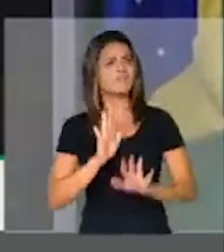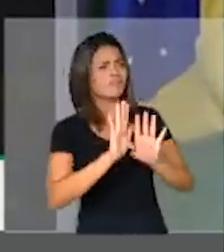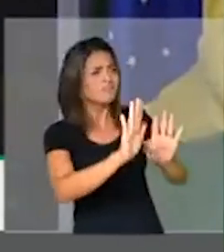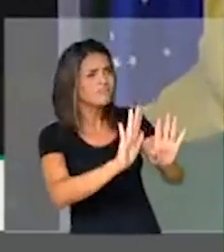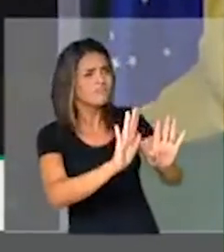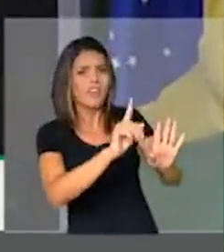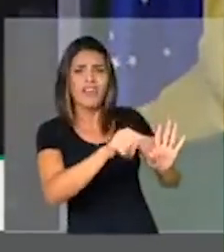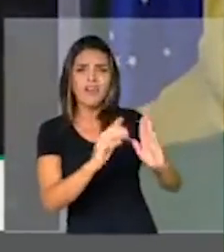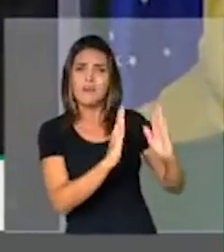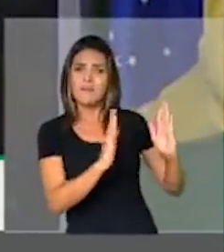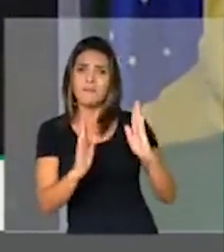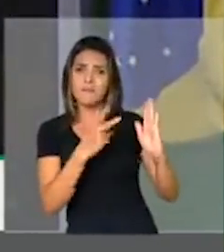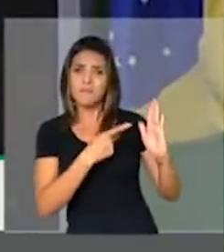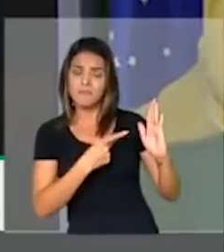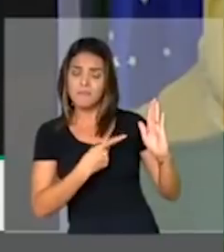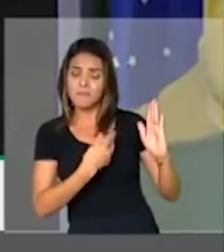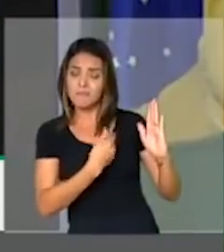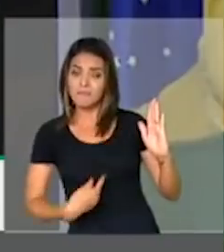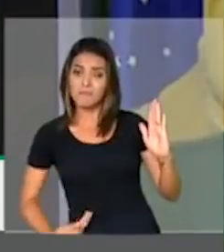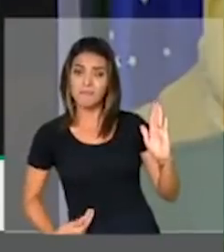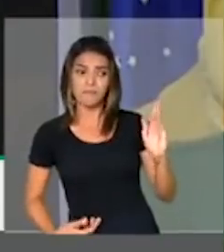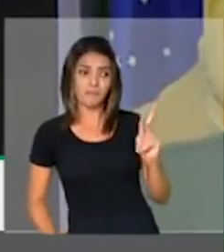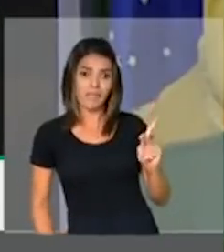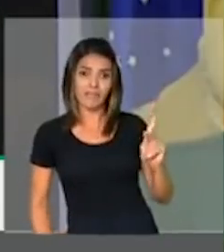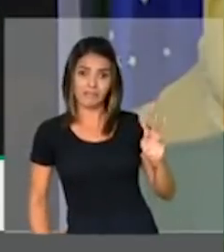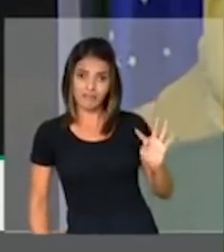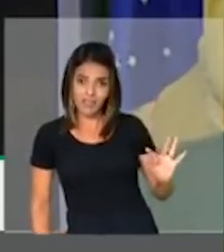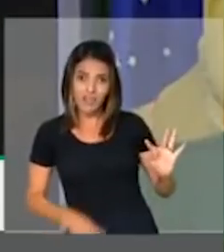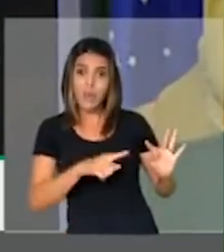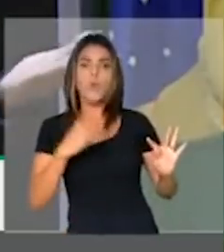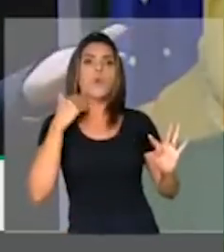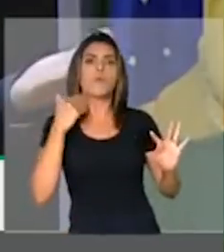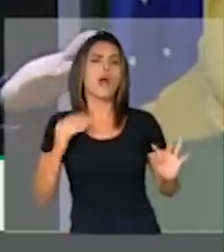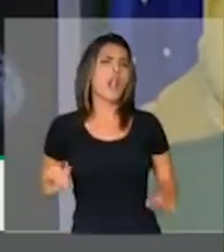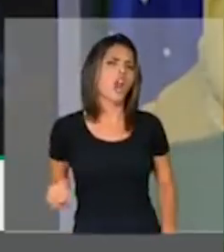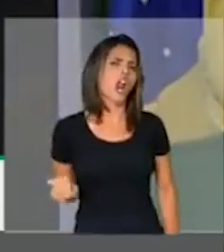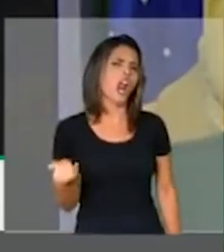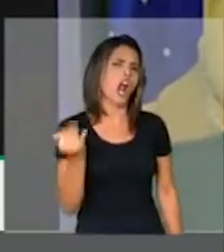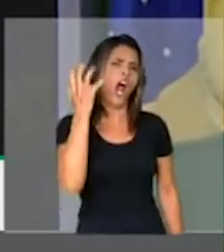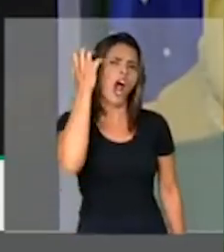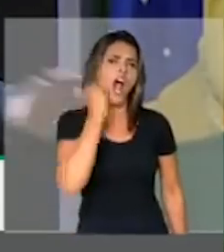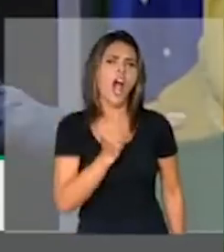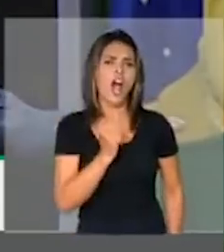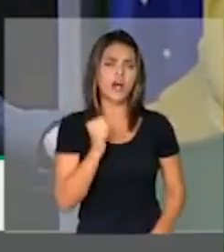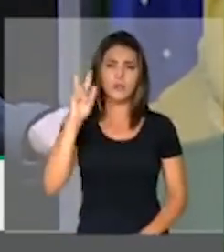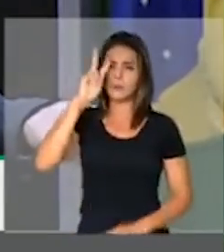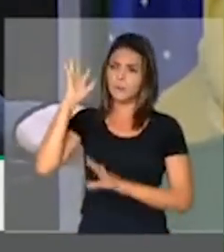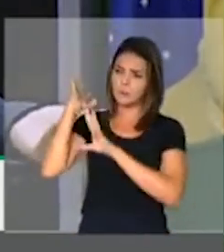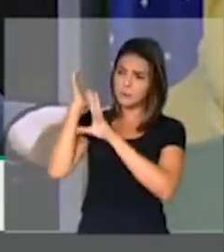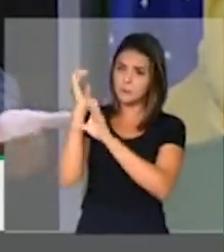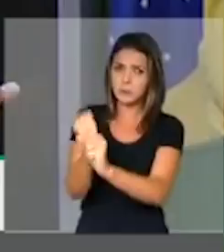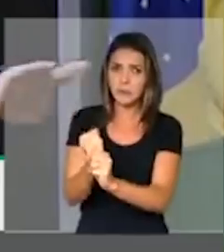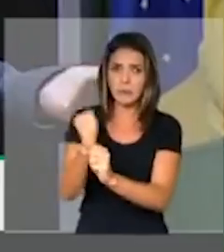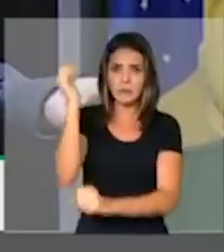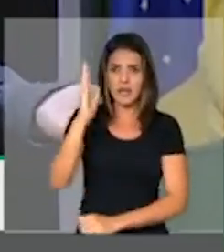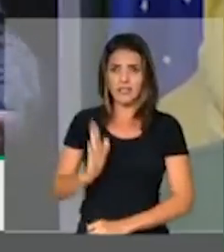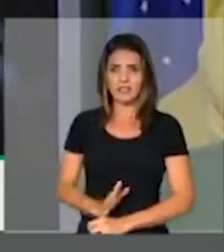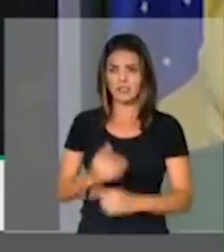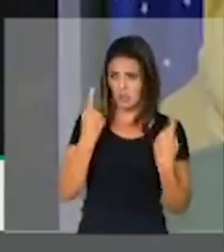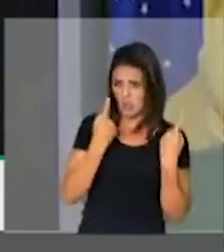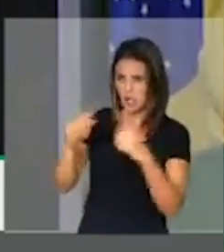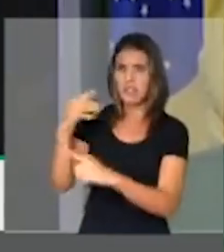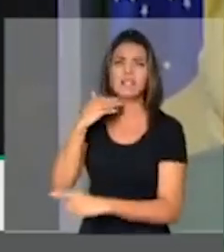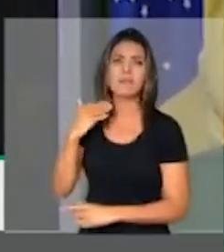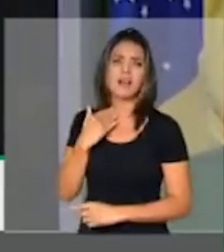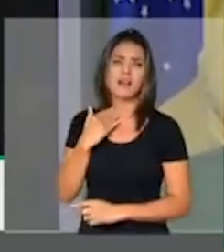Foi durante os governos petistas que os bancos mais lucraram na história desse país. Vocês nunca fizeram nada contra banco. Pelo amor de Deus,